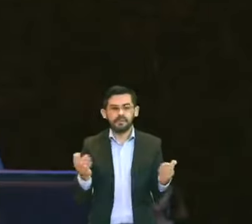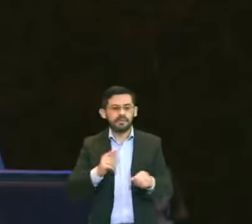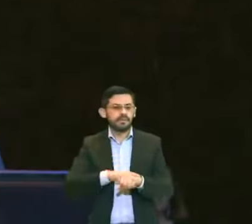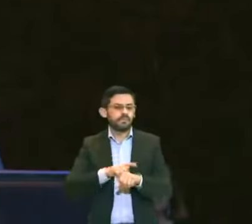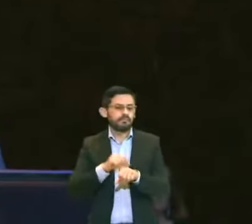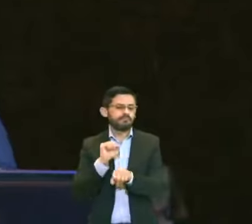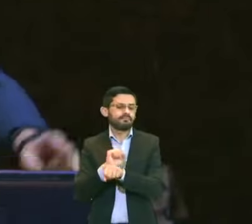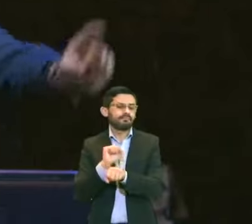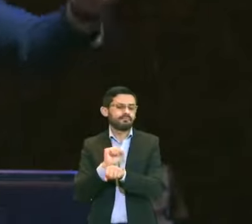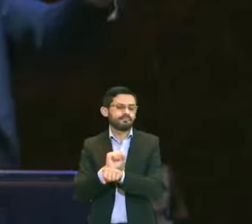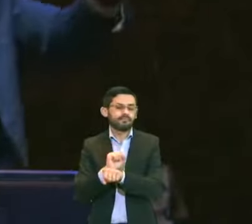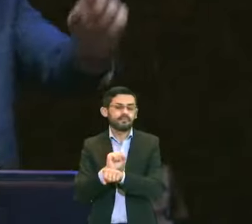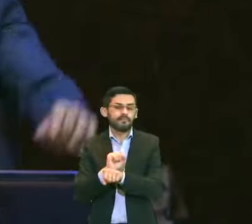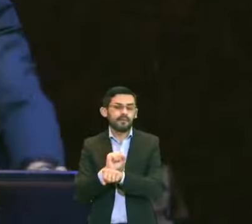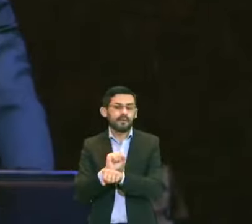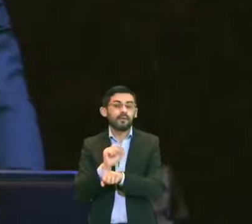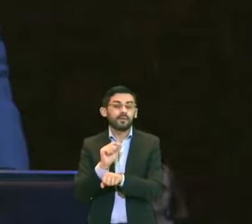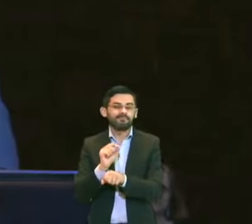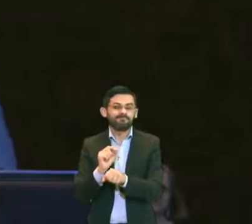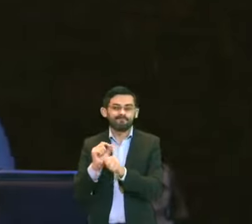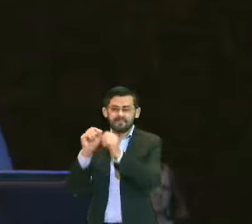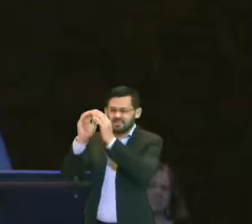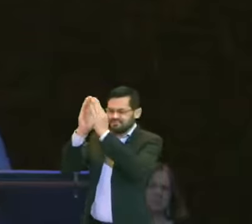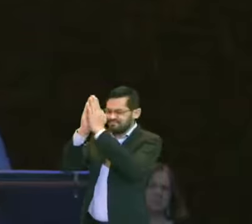tempo de espera: adore.